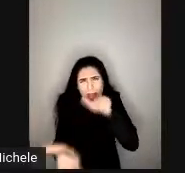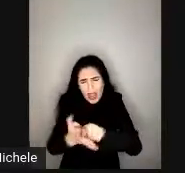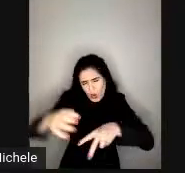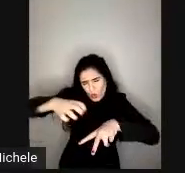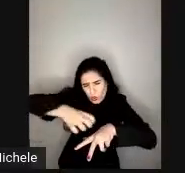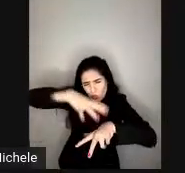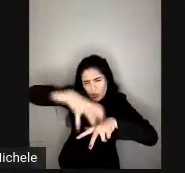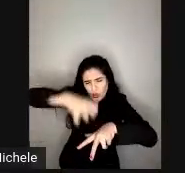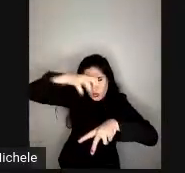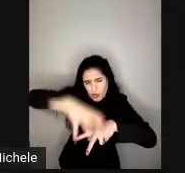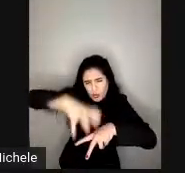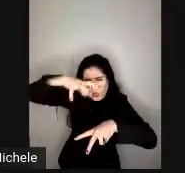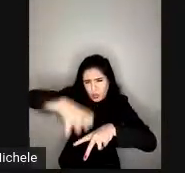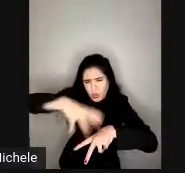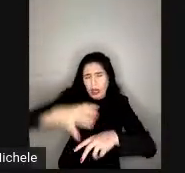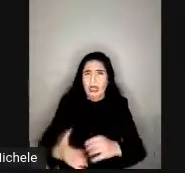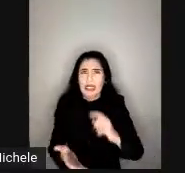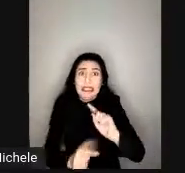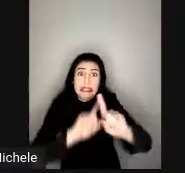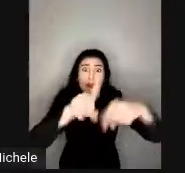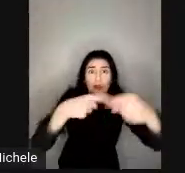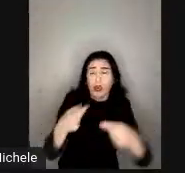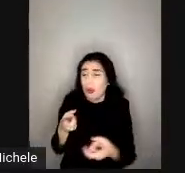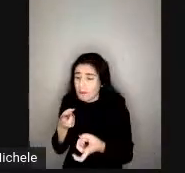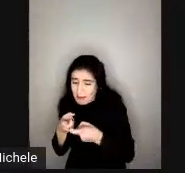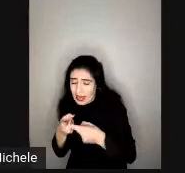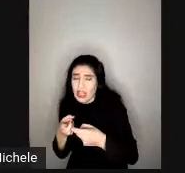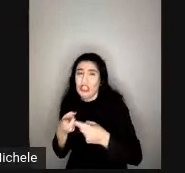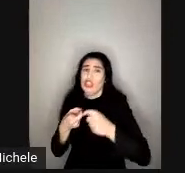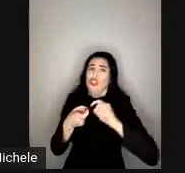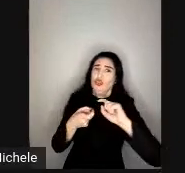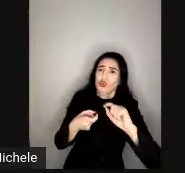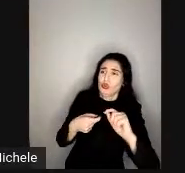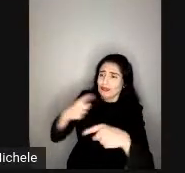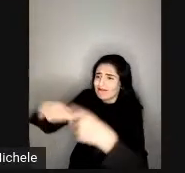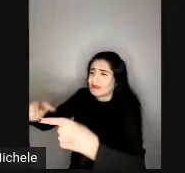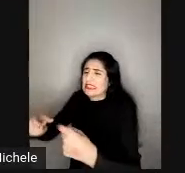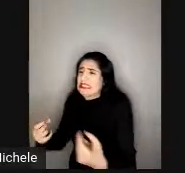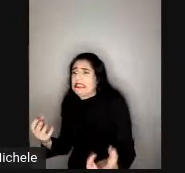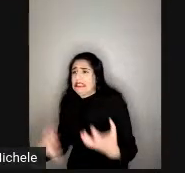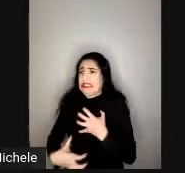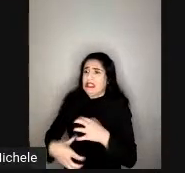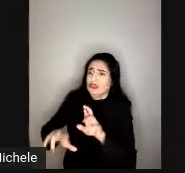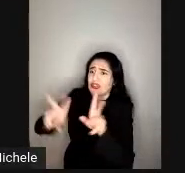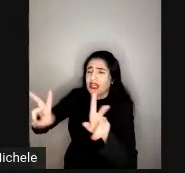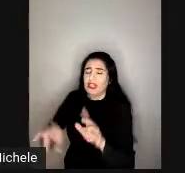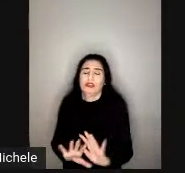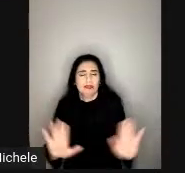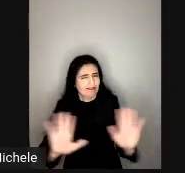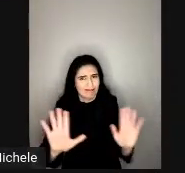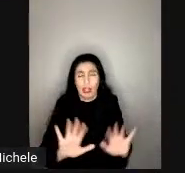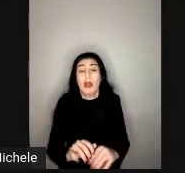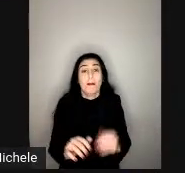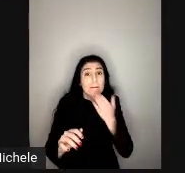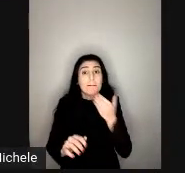alguma coisa e você vai para um outro médico, olha, eu teria feito de outro jeito, não resolve. Então, a gente procura dar esse tempo para as